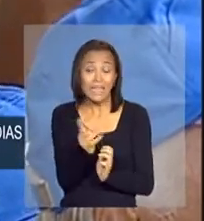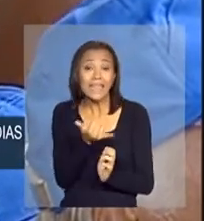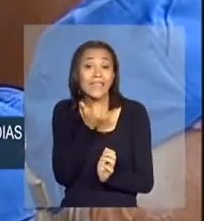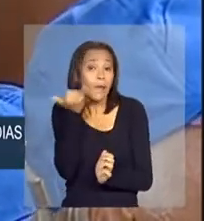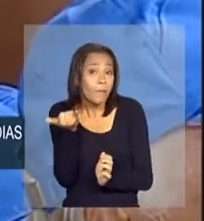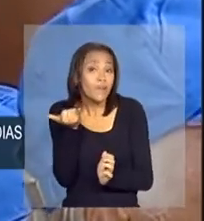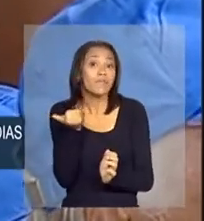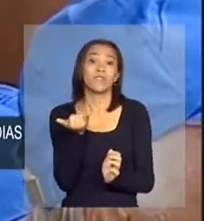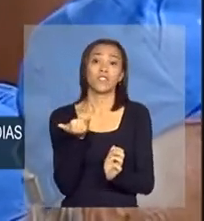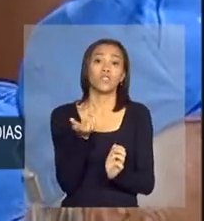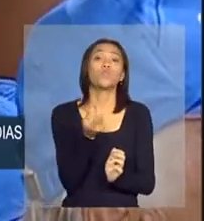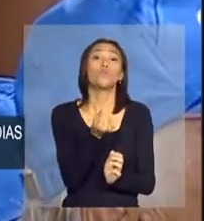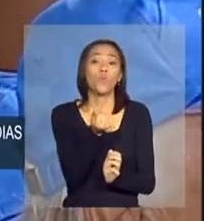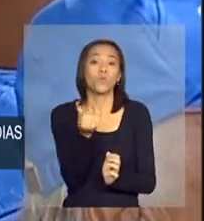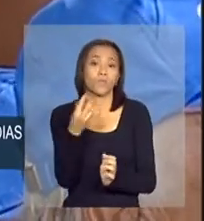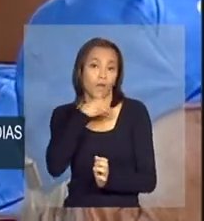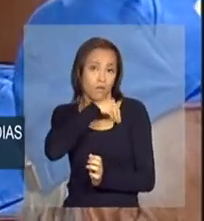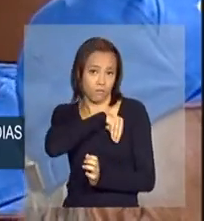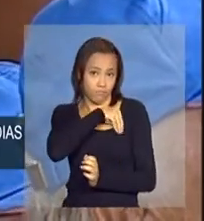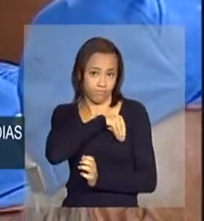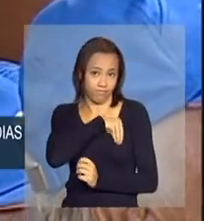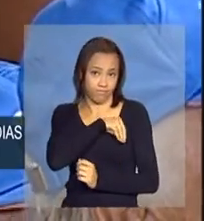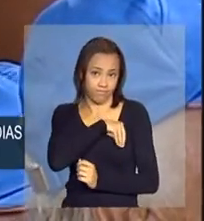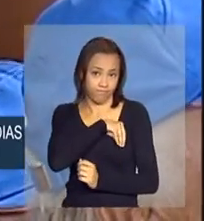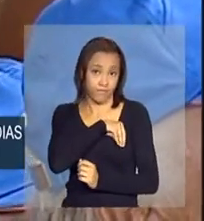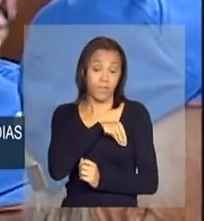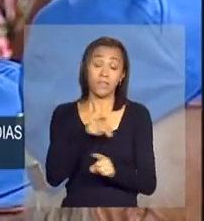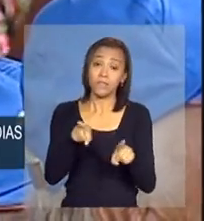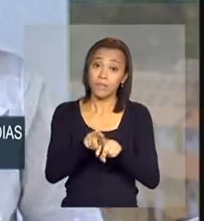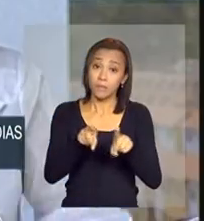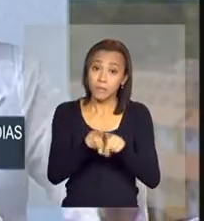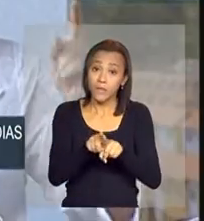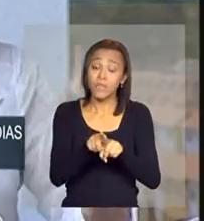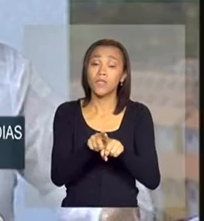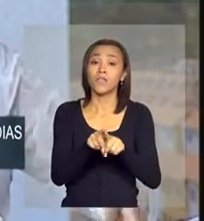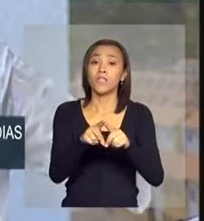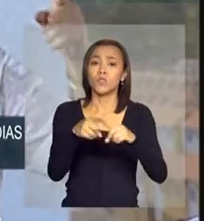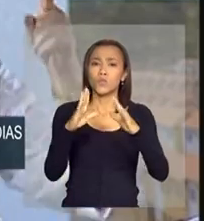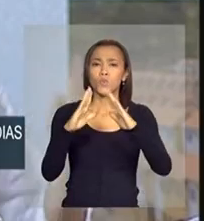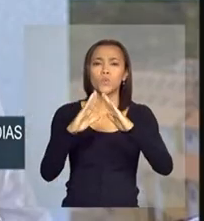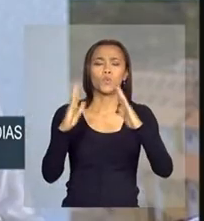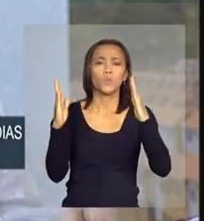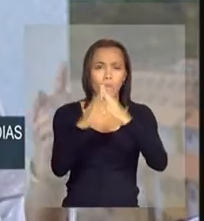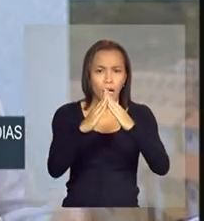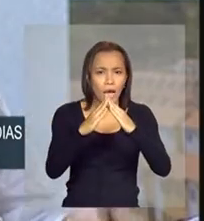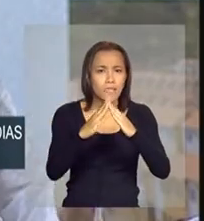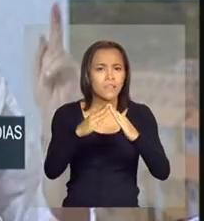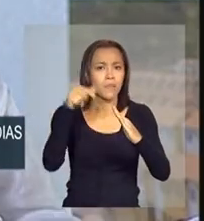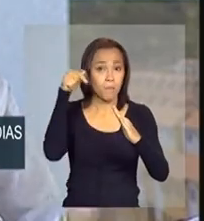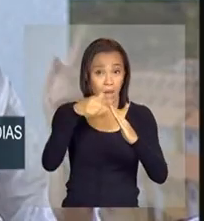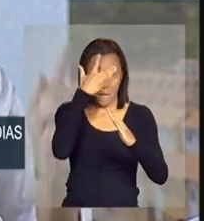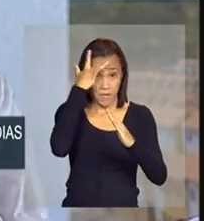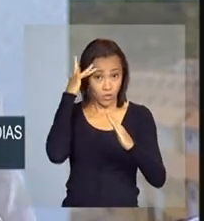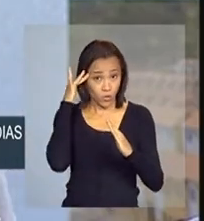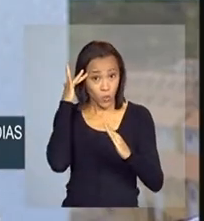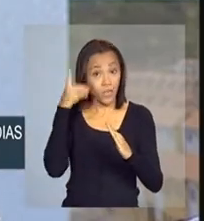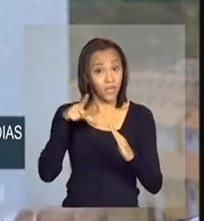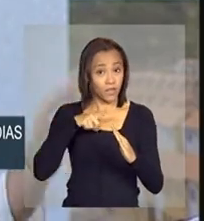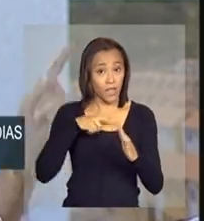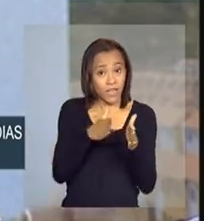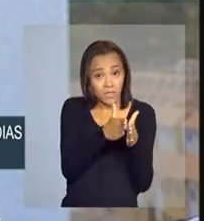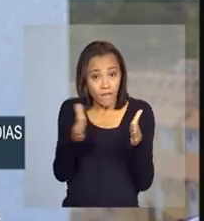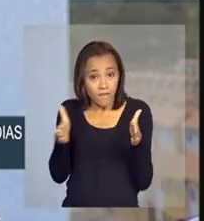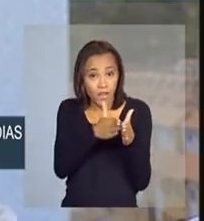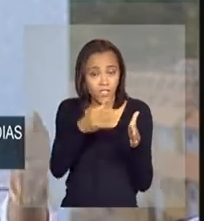Dependendo do valor da renda do imóvel para que a pessoa dessa faixa de